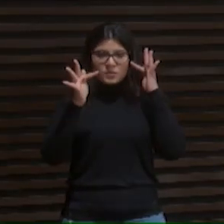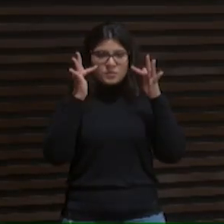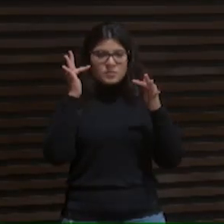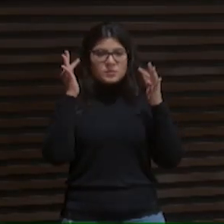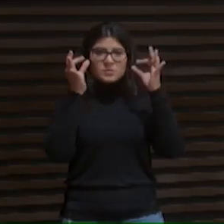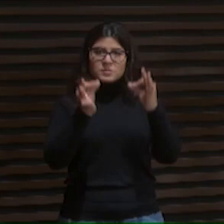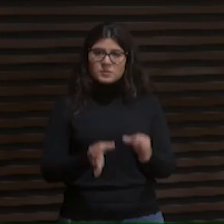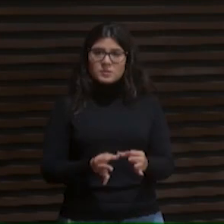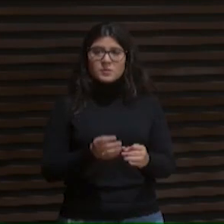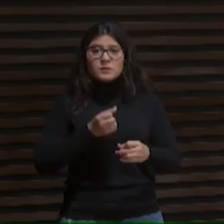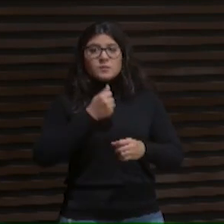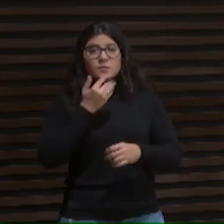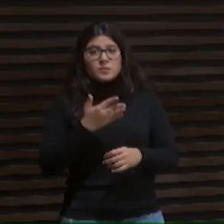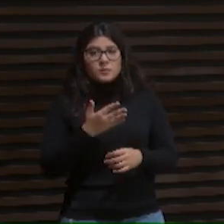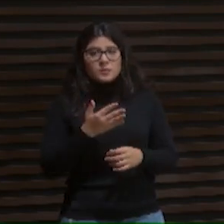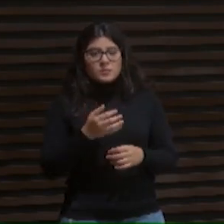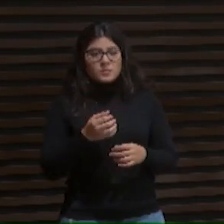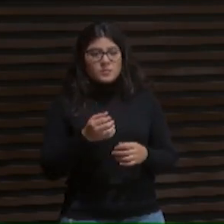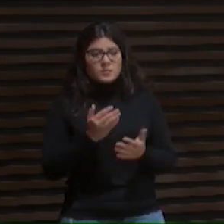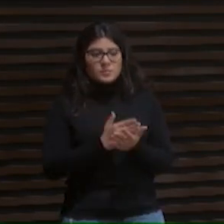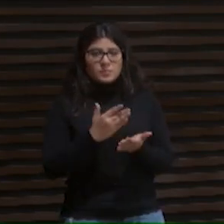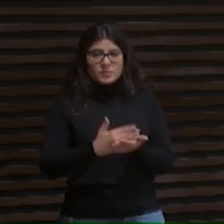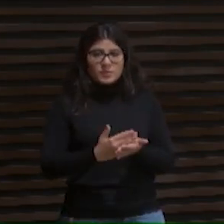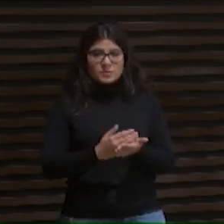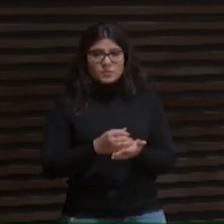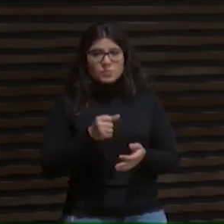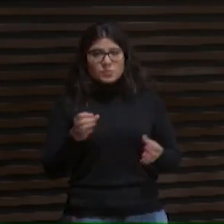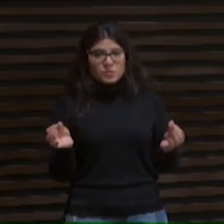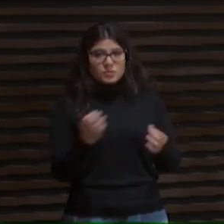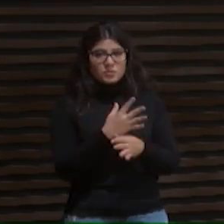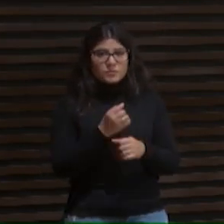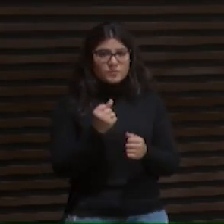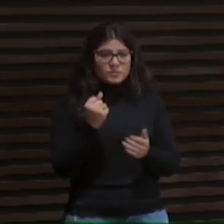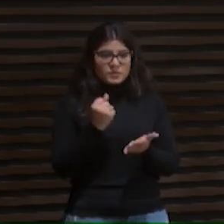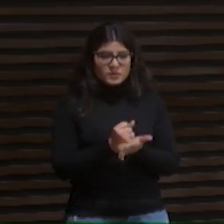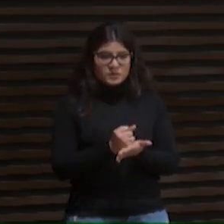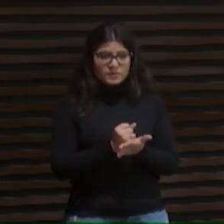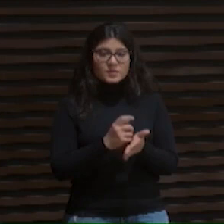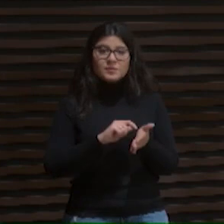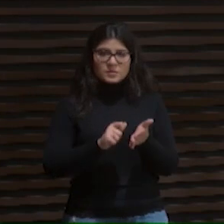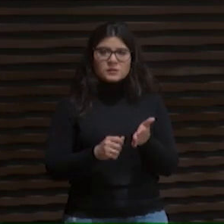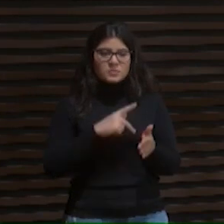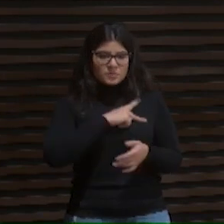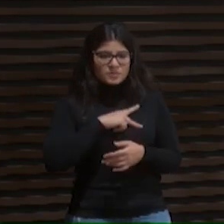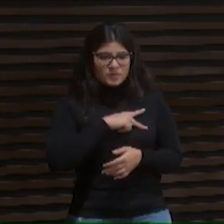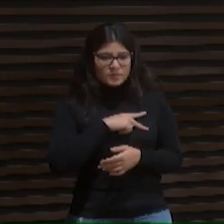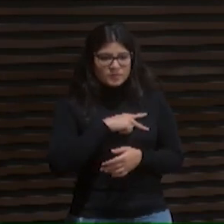do Novo Testamento é escrito por ele. É assertiva porque essa teologia